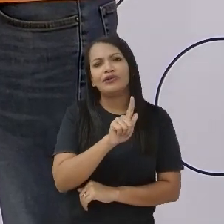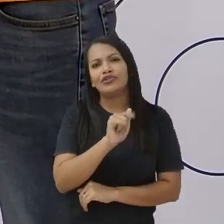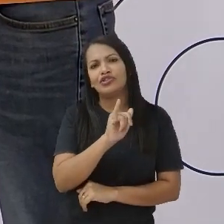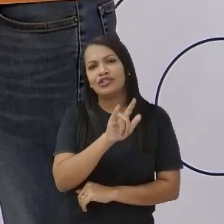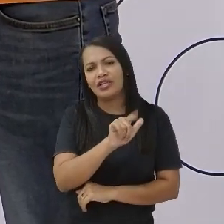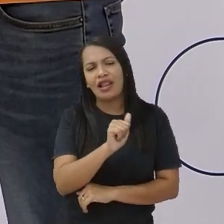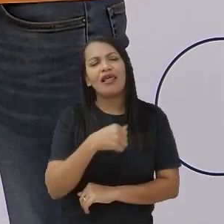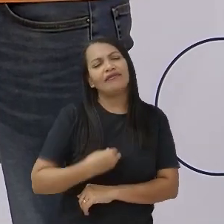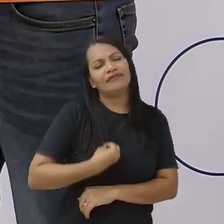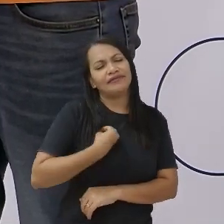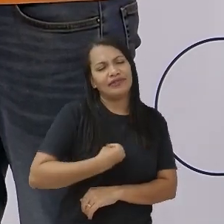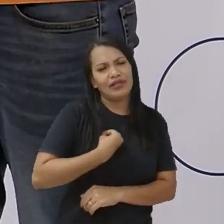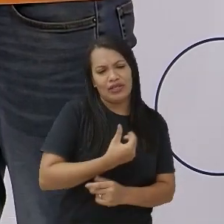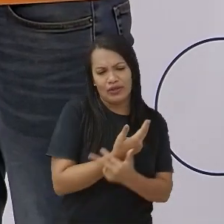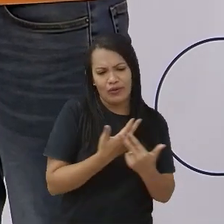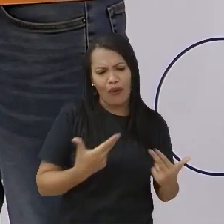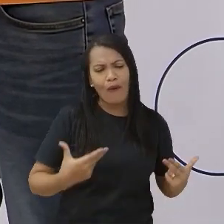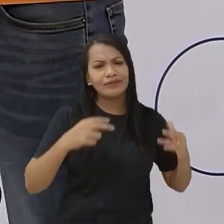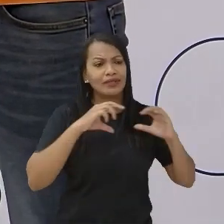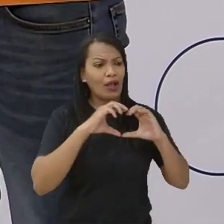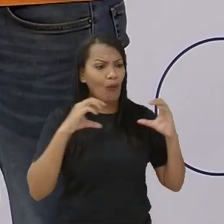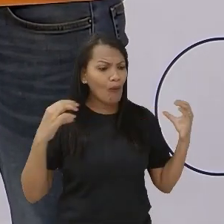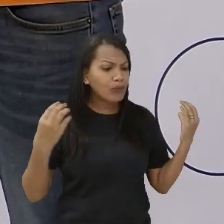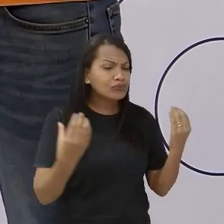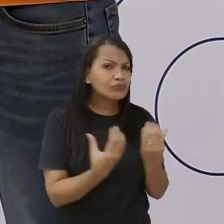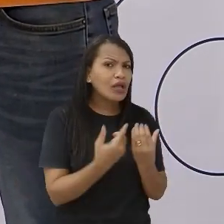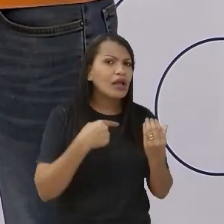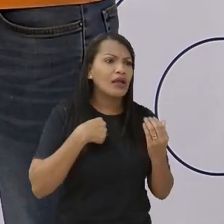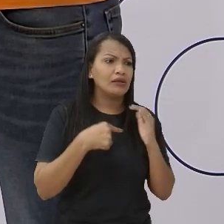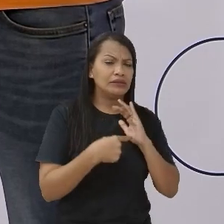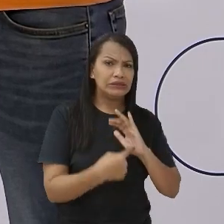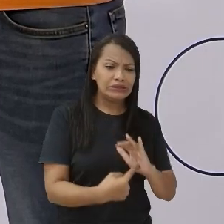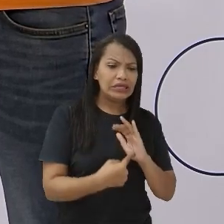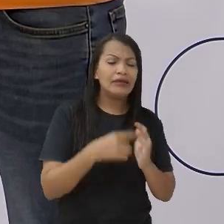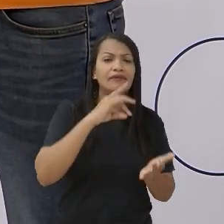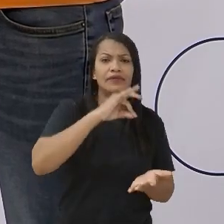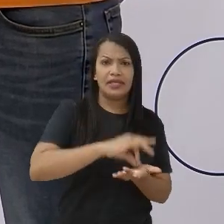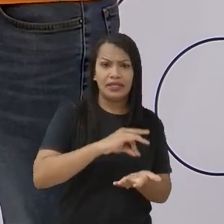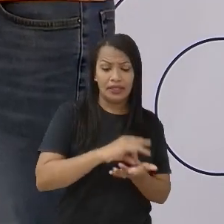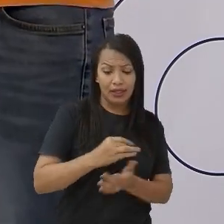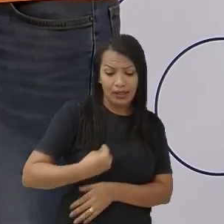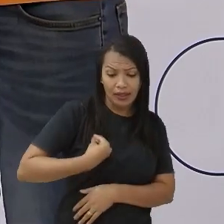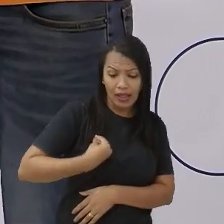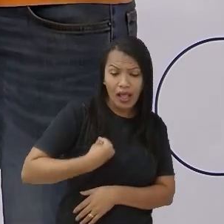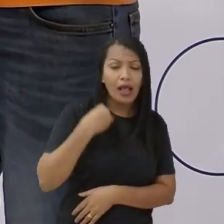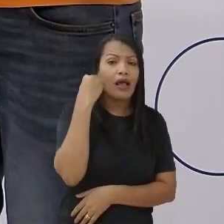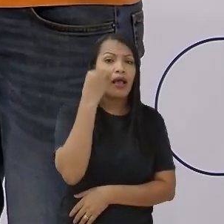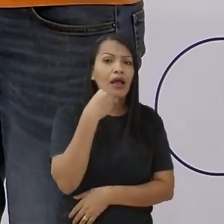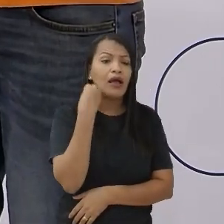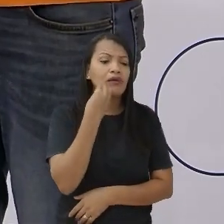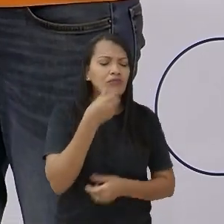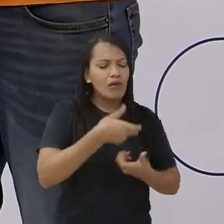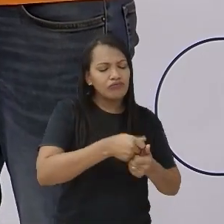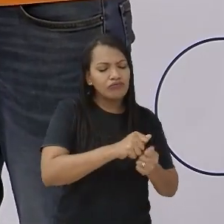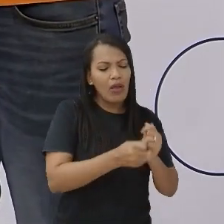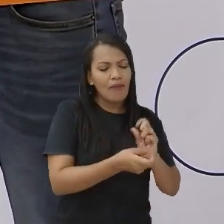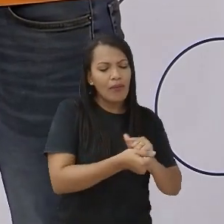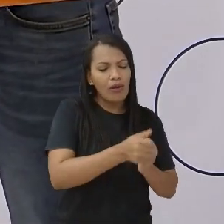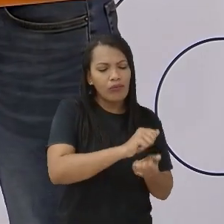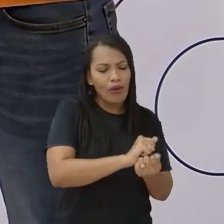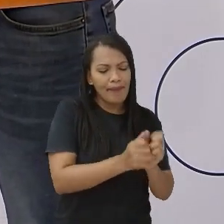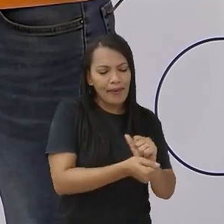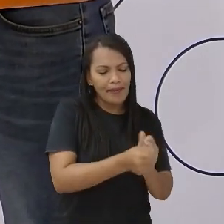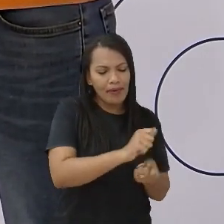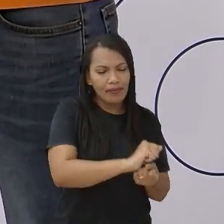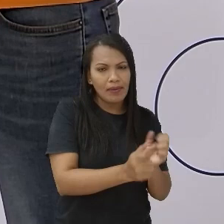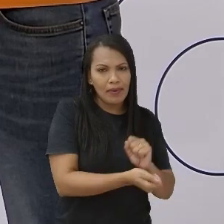que ela vivencia, coisas da comunidade, trazendo um pouco da realidade que ela vive para a argila e representar isso ali